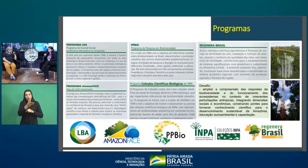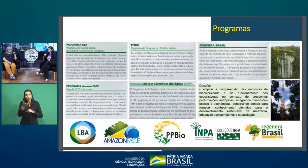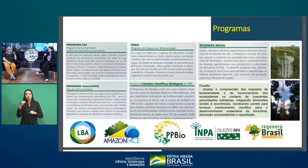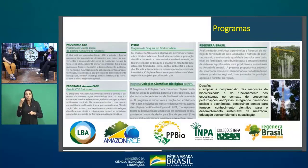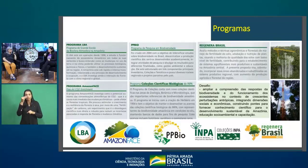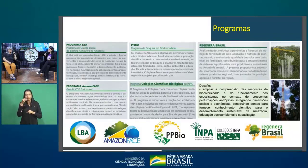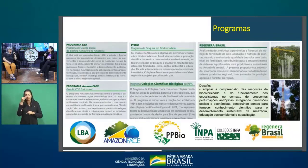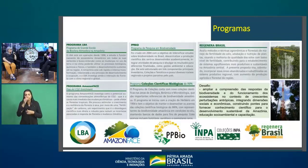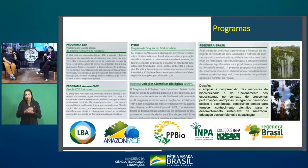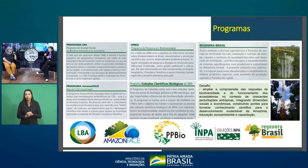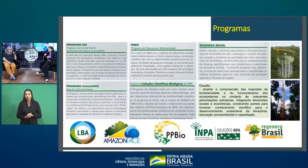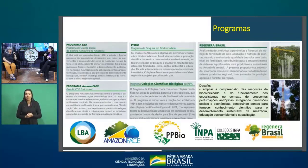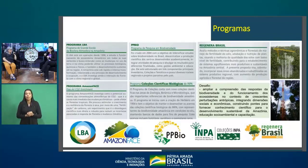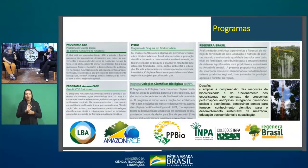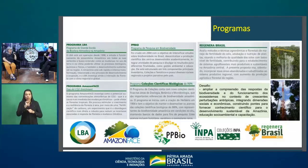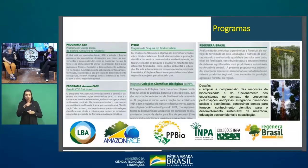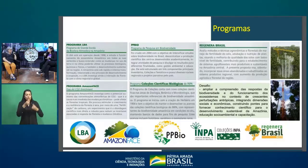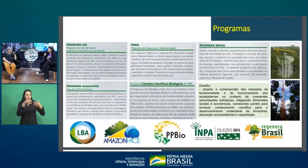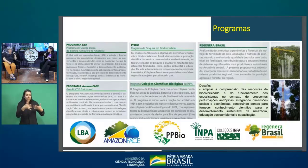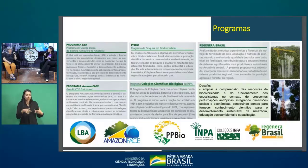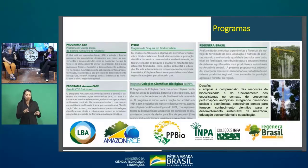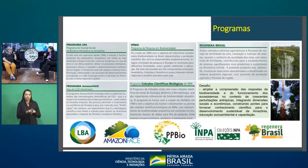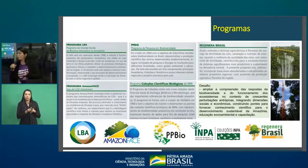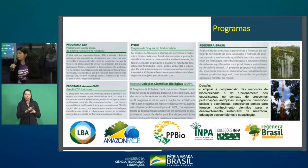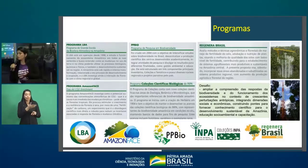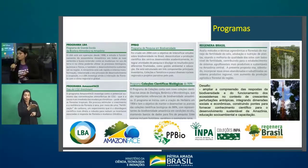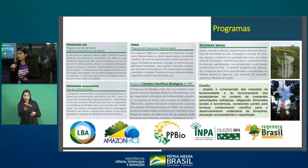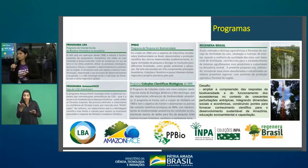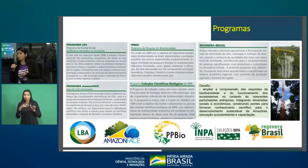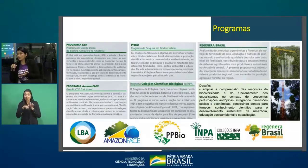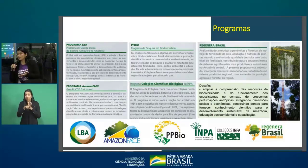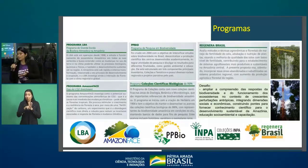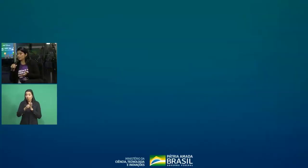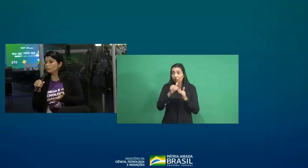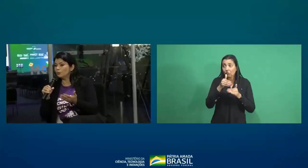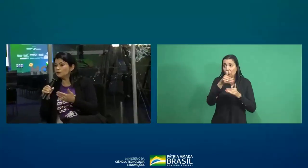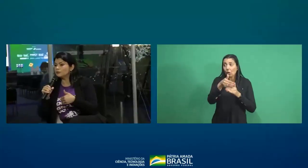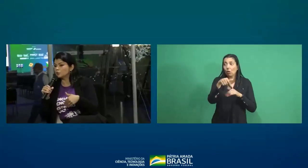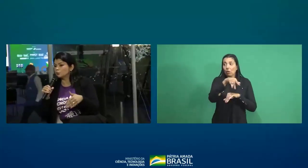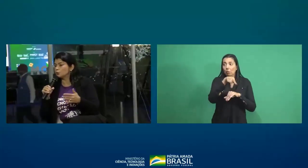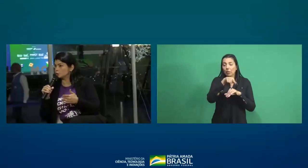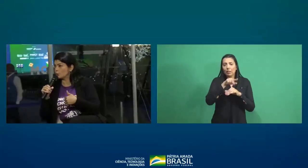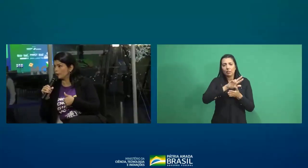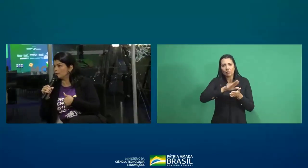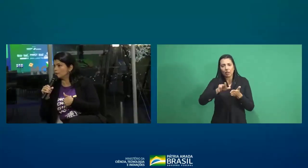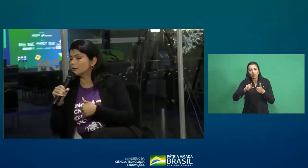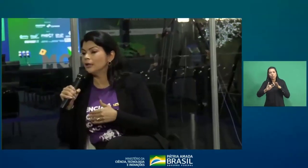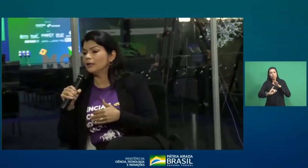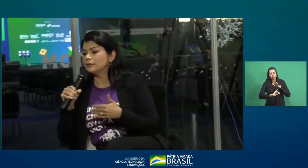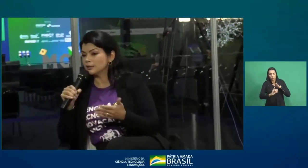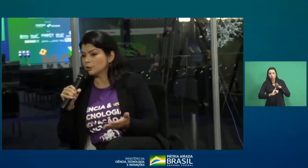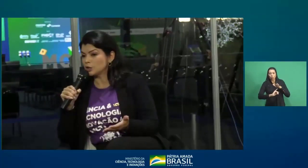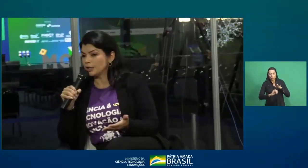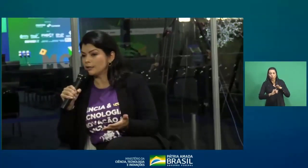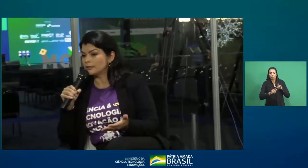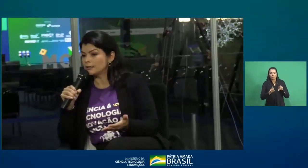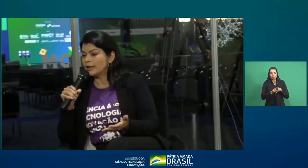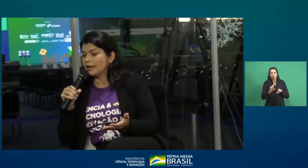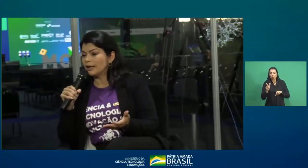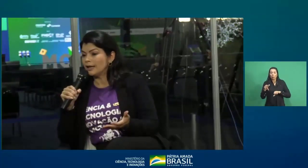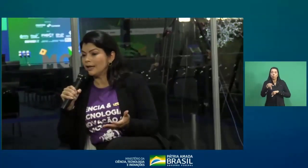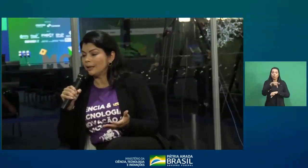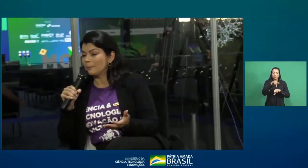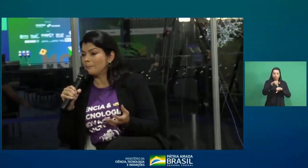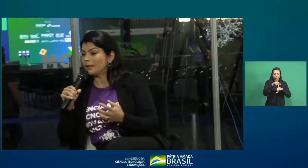experimentos. E falando também desses pesquisadores de fora do país, muitas instituições estrangeiras